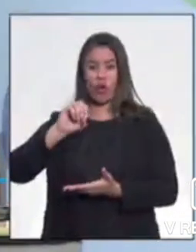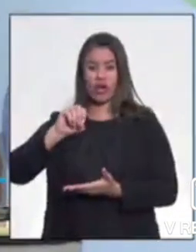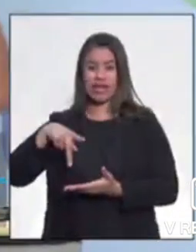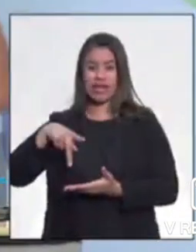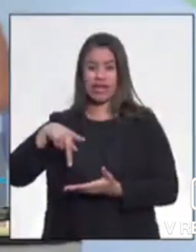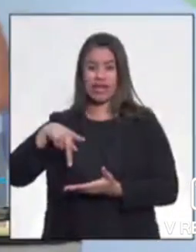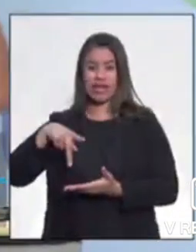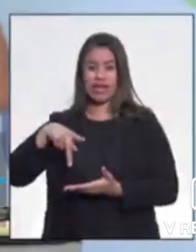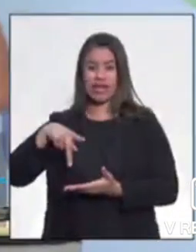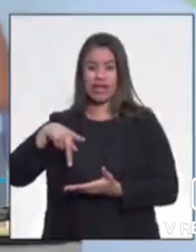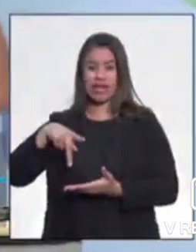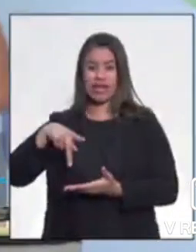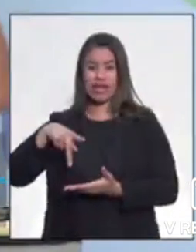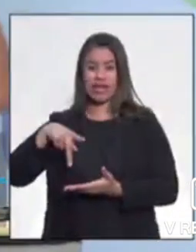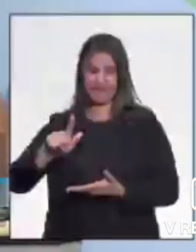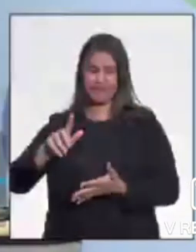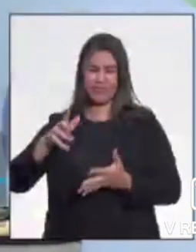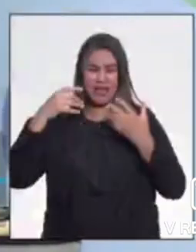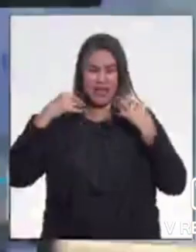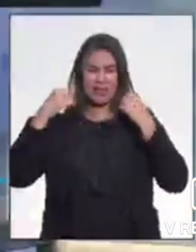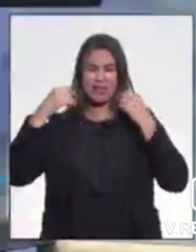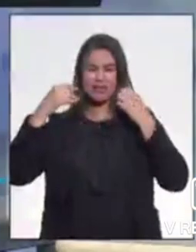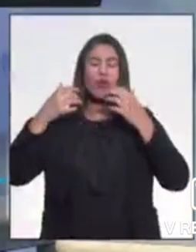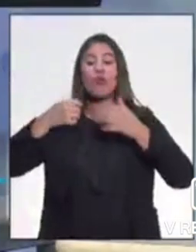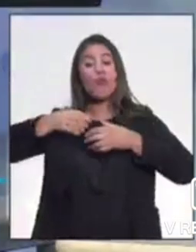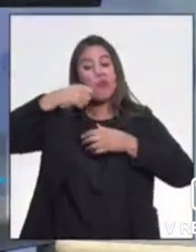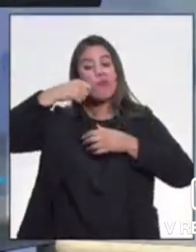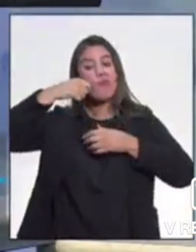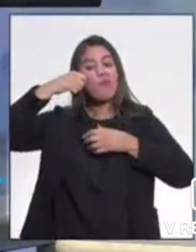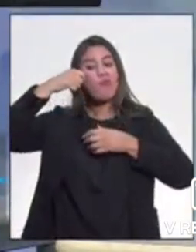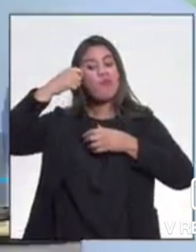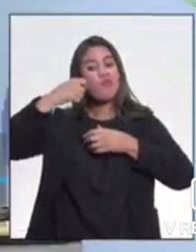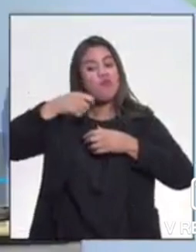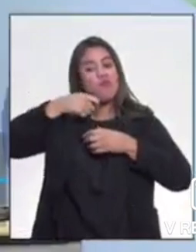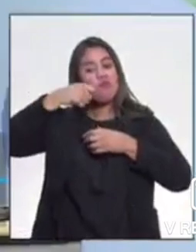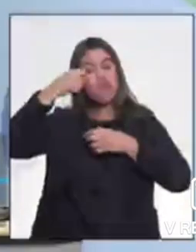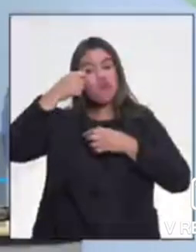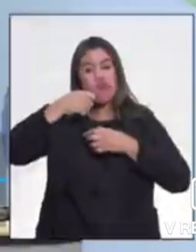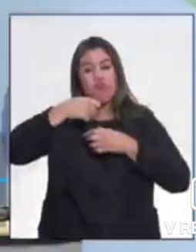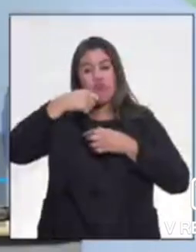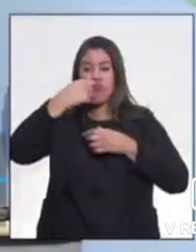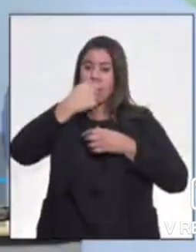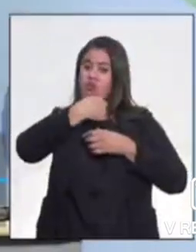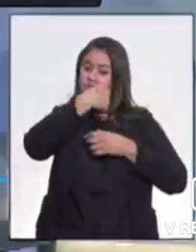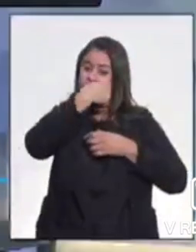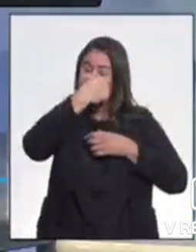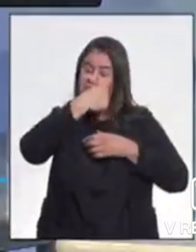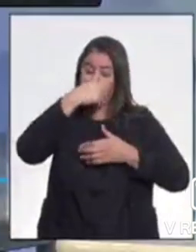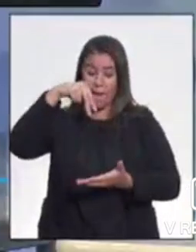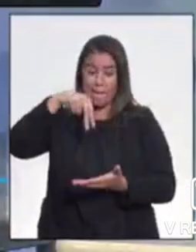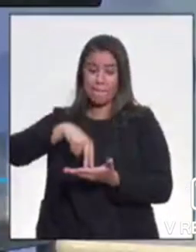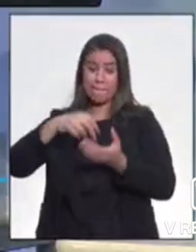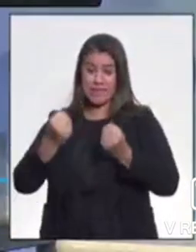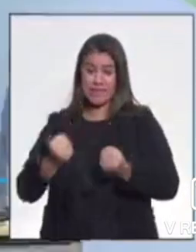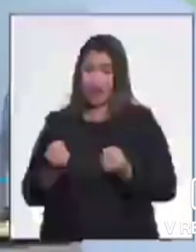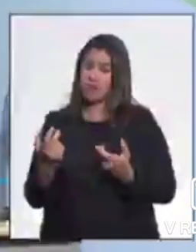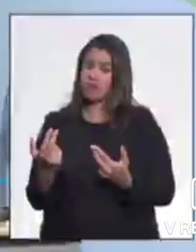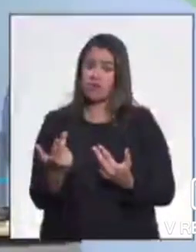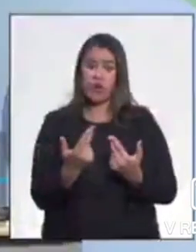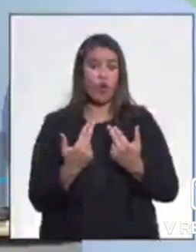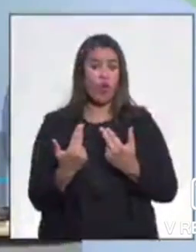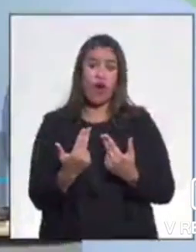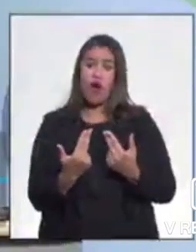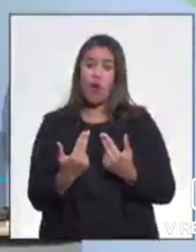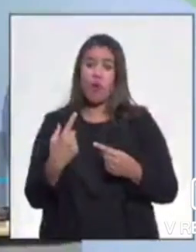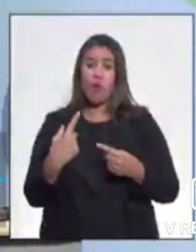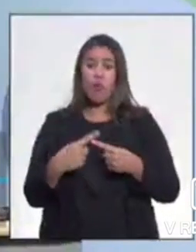Se eu tirar, não vou dar o exemplo do cabelo, porque não tem, mas da barba. Se eu tirar um fio de barba e olhar na balança, não vai mexer na massa. Não vai. Vai ficar igualzinho, porque a massa